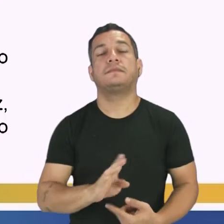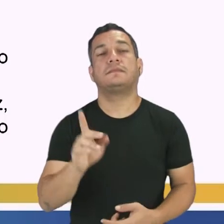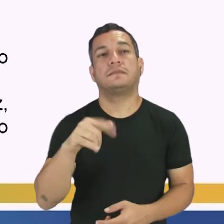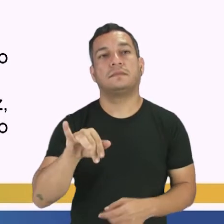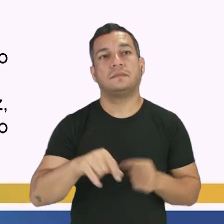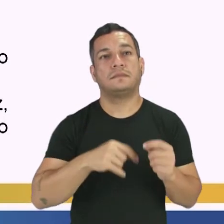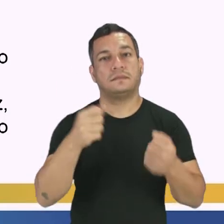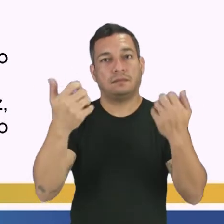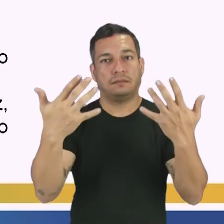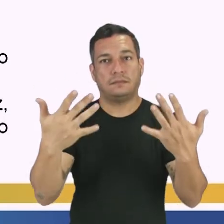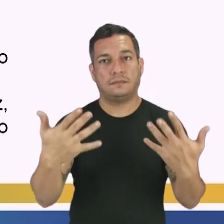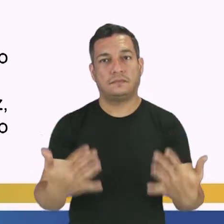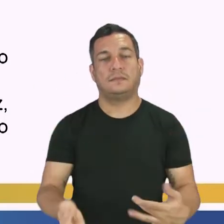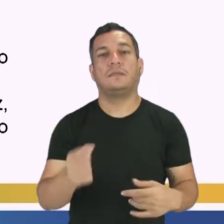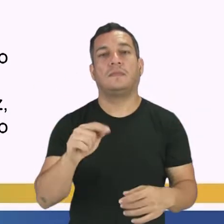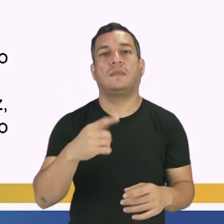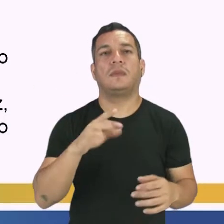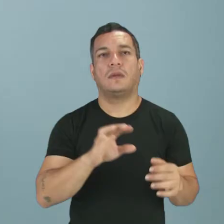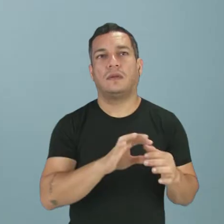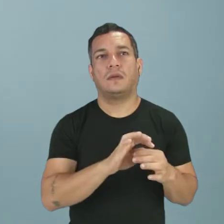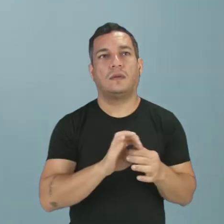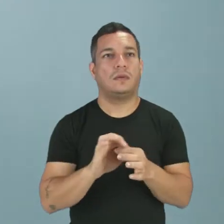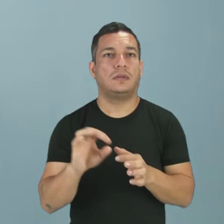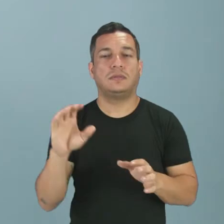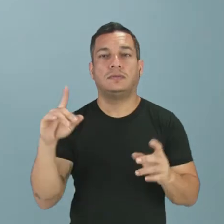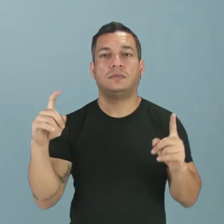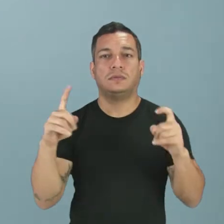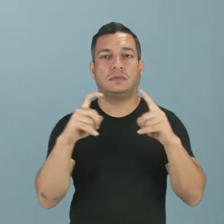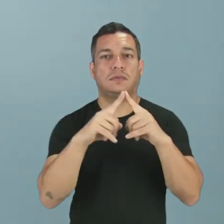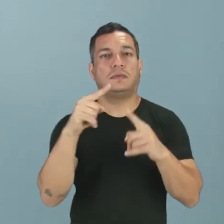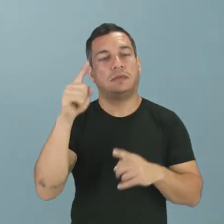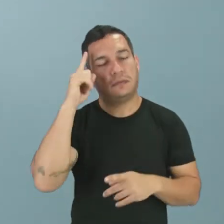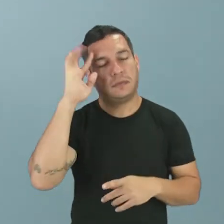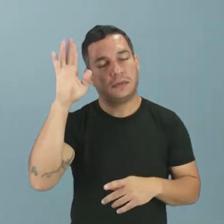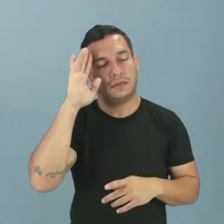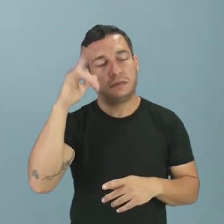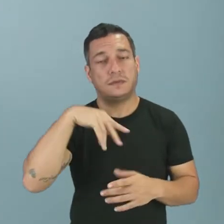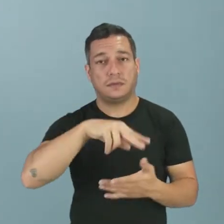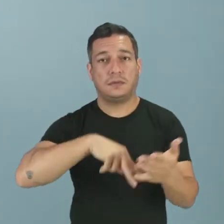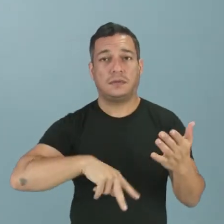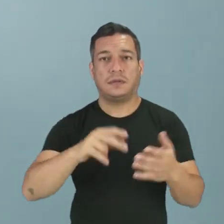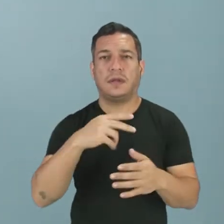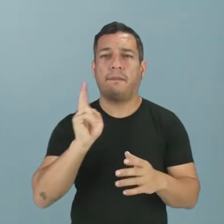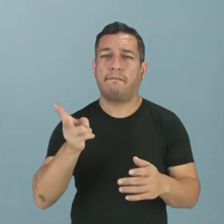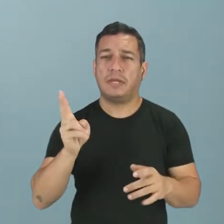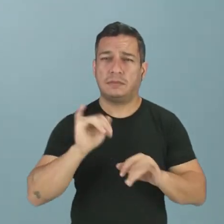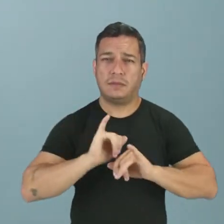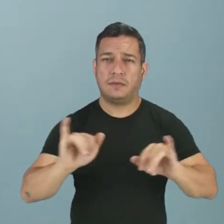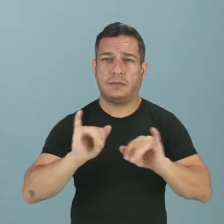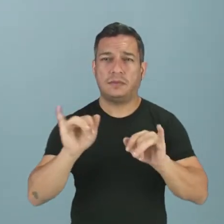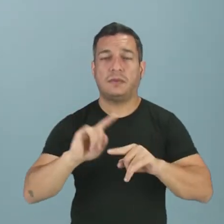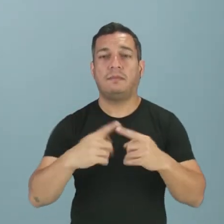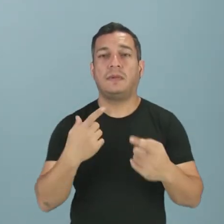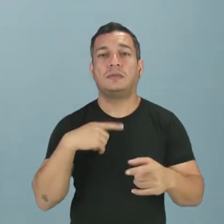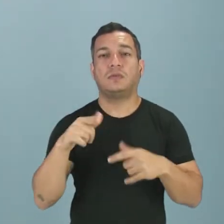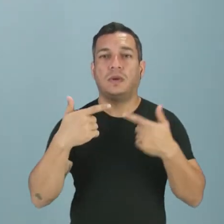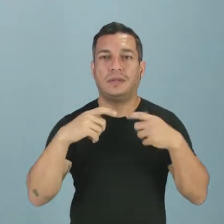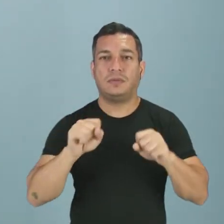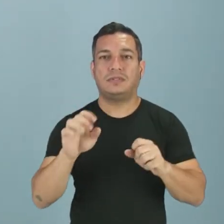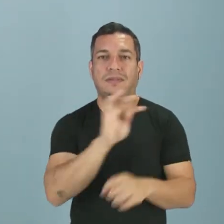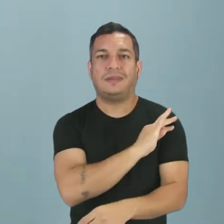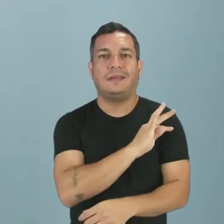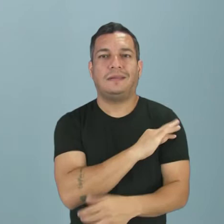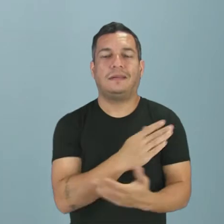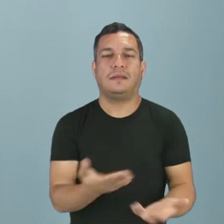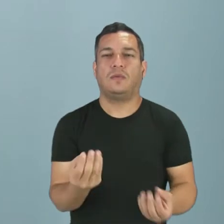vai explicar, não contexto científico. Imagine só se você fosse ler essa mesma informação só com uma linguagem